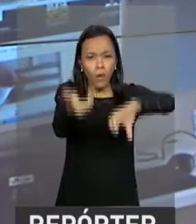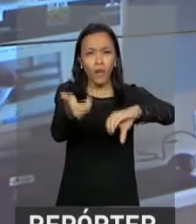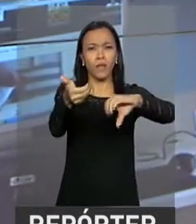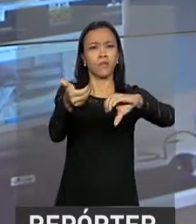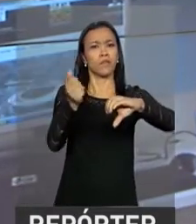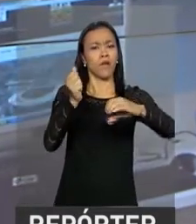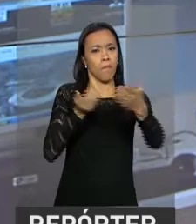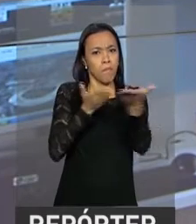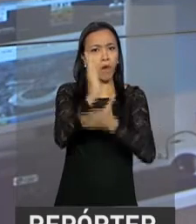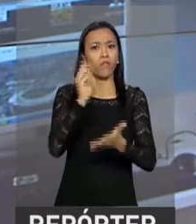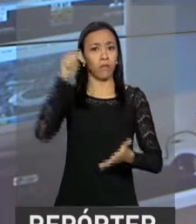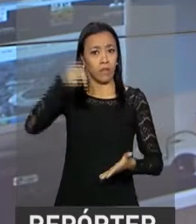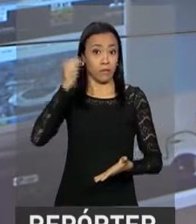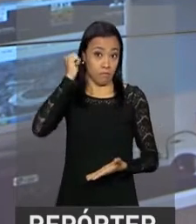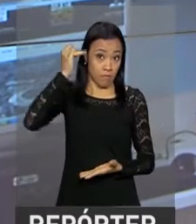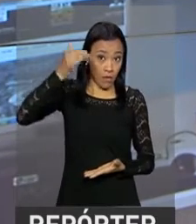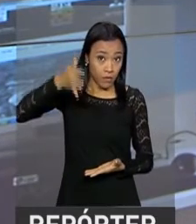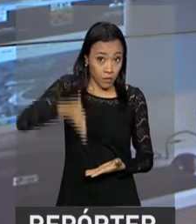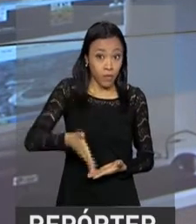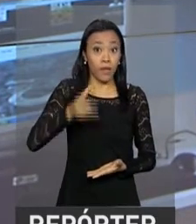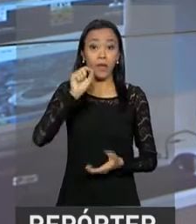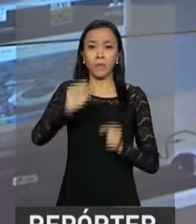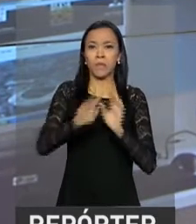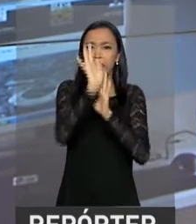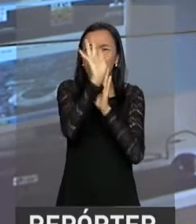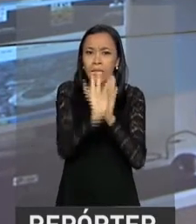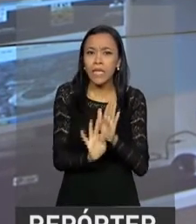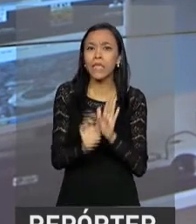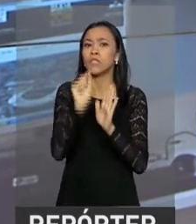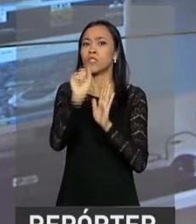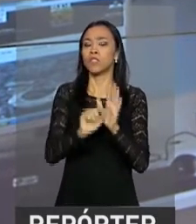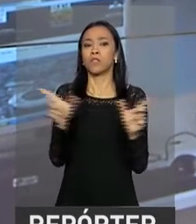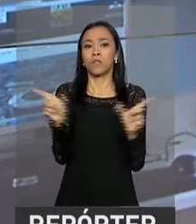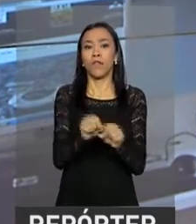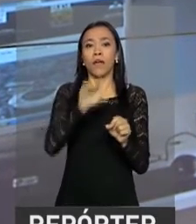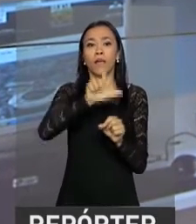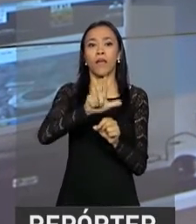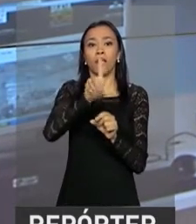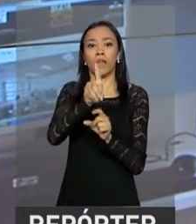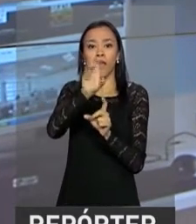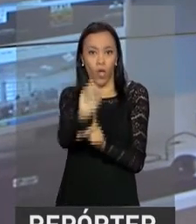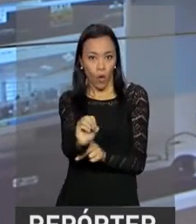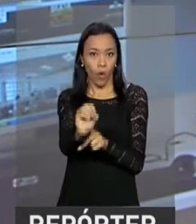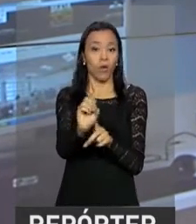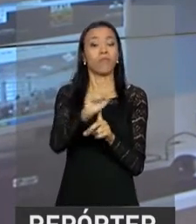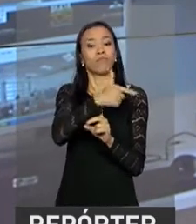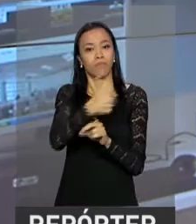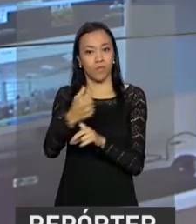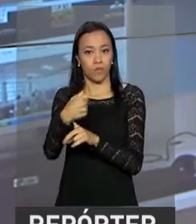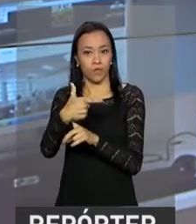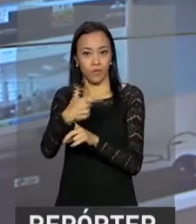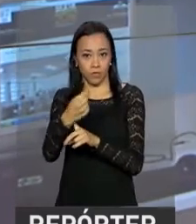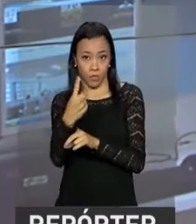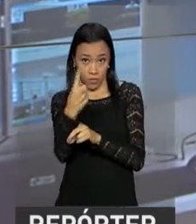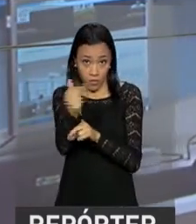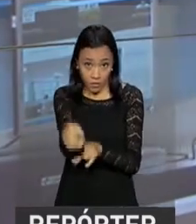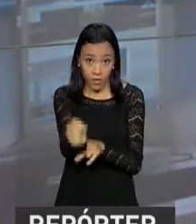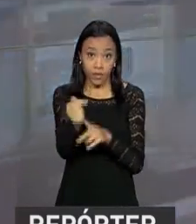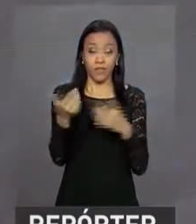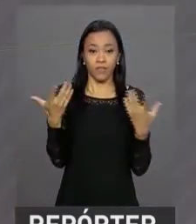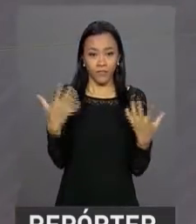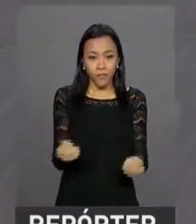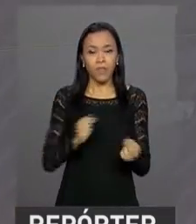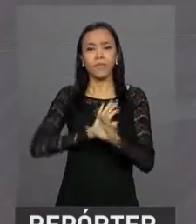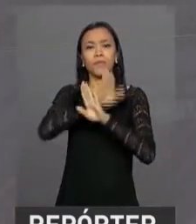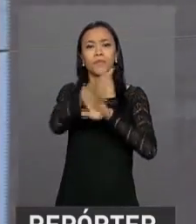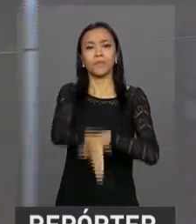aprovou na madrugada de hoje o texto-base da lei de diretrizes orçamentárias aí ele deu para 2017 vamos falar ao